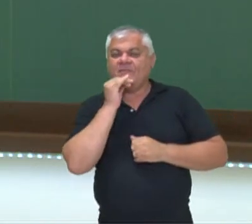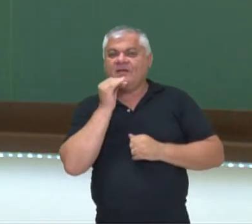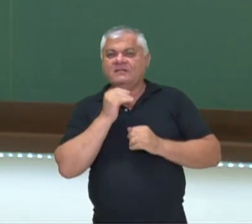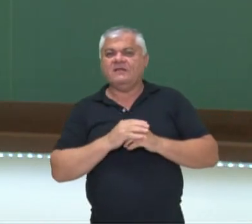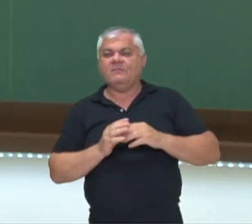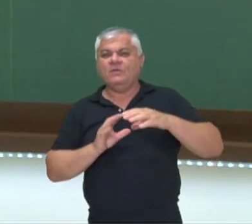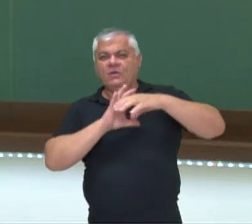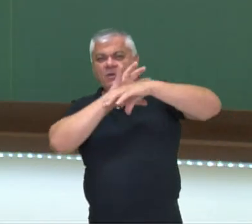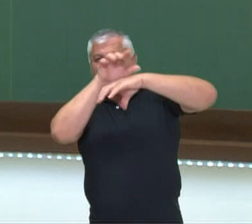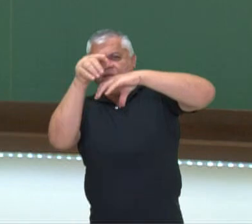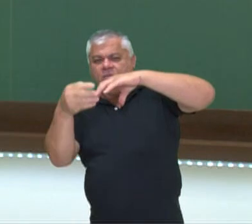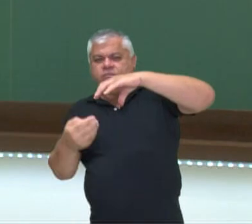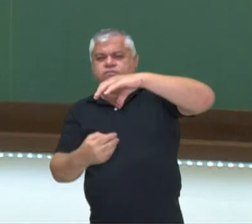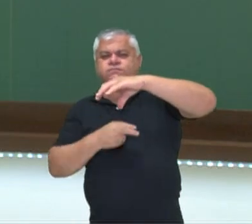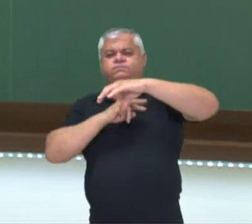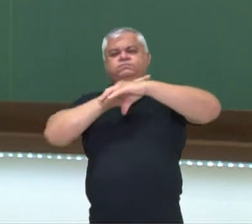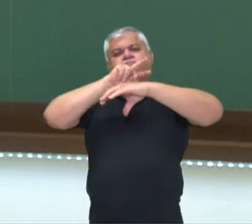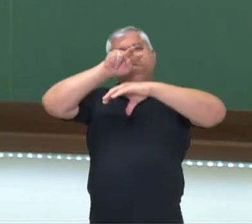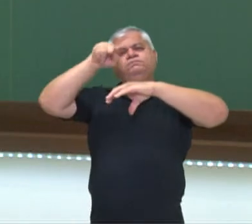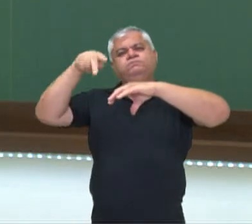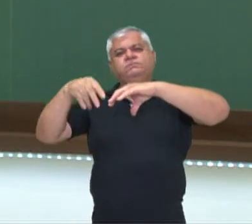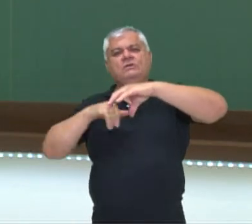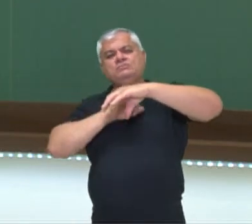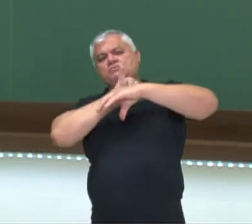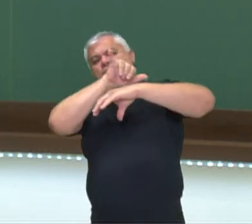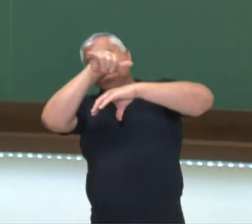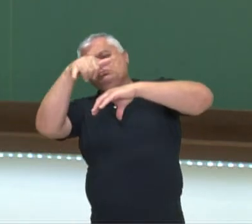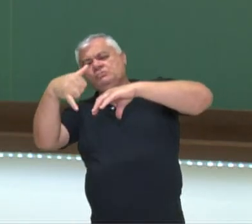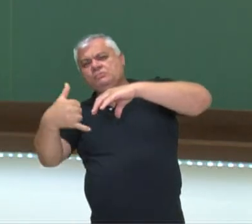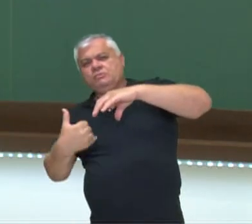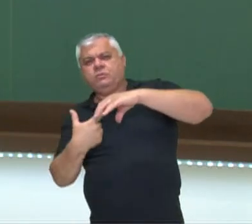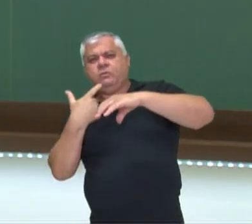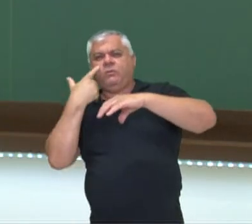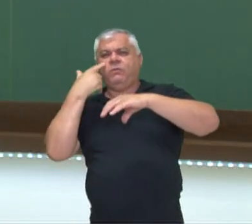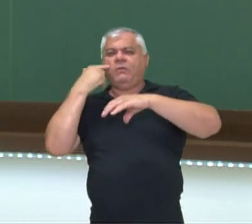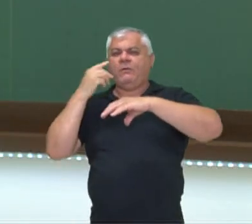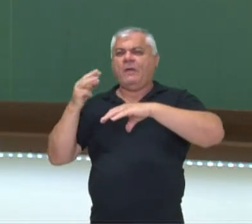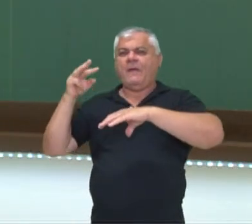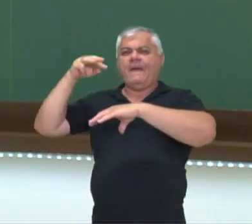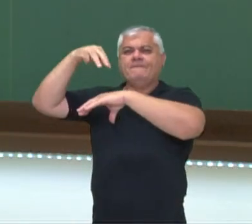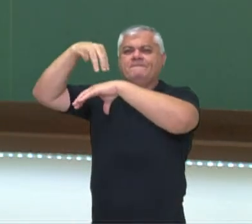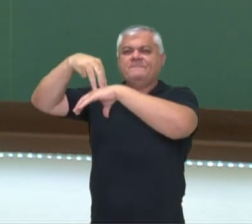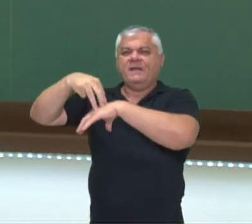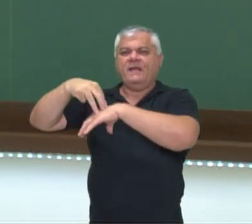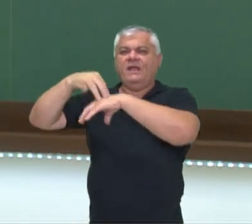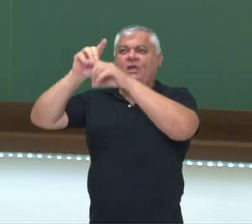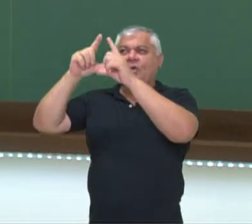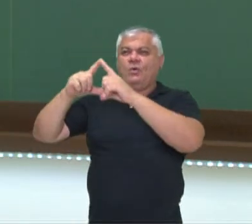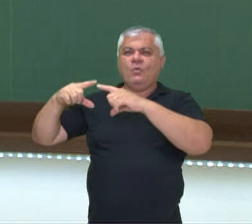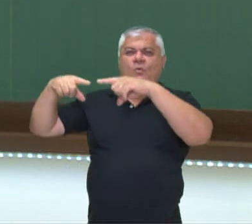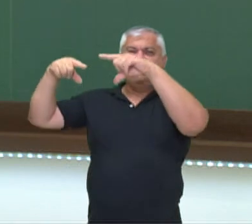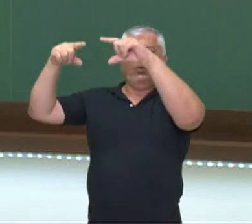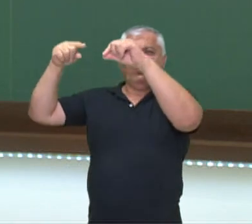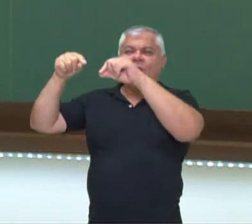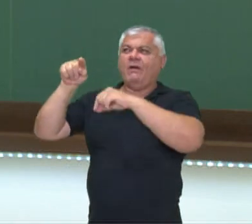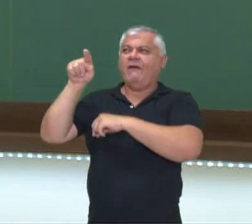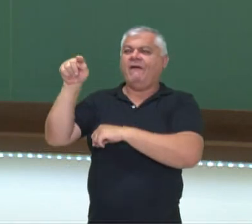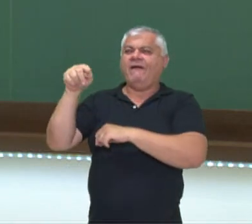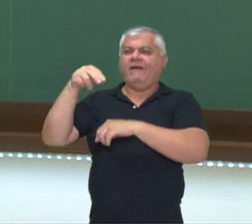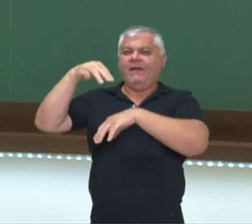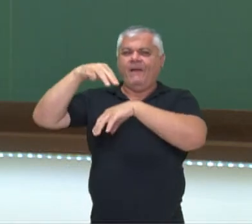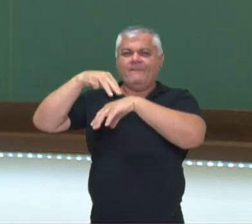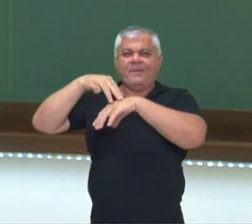no planeta, 2 voltas no planeta, indo até a órbita X, chegando próximo da Lua, dando uma volta na Lua,